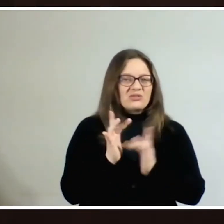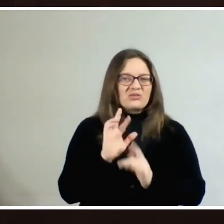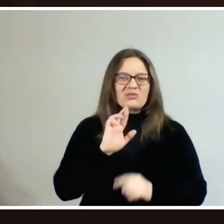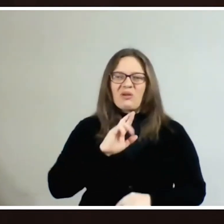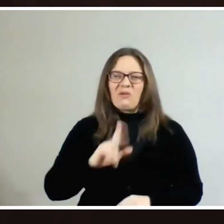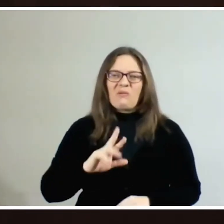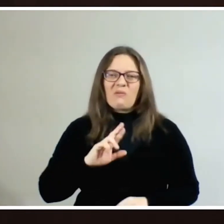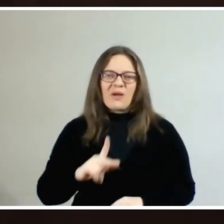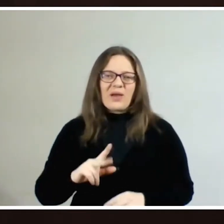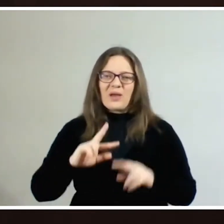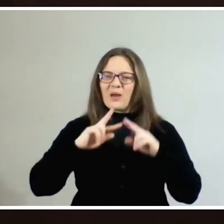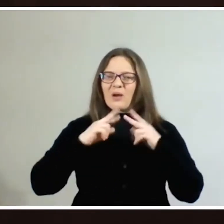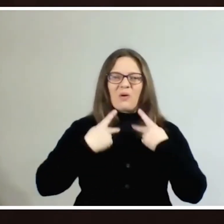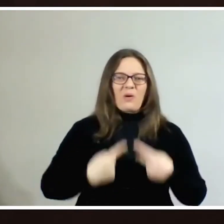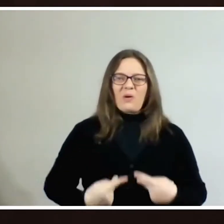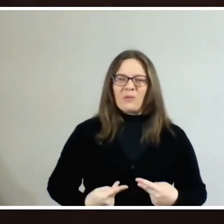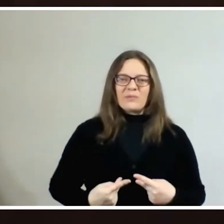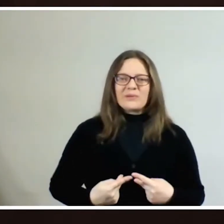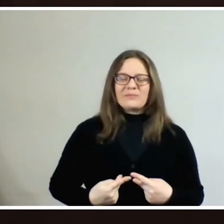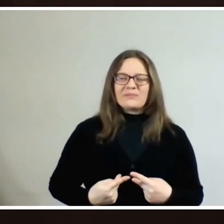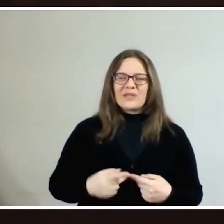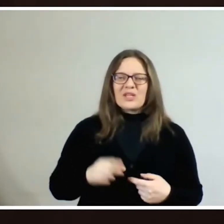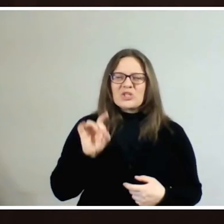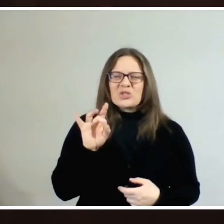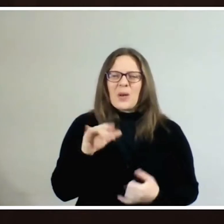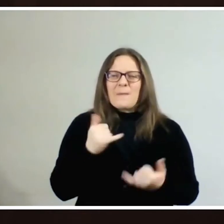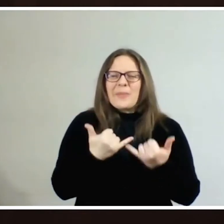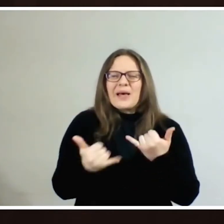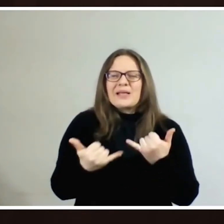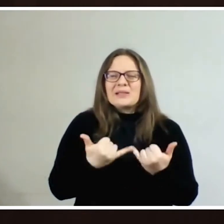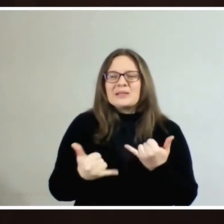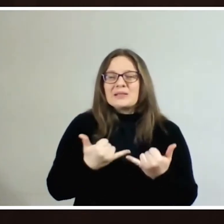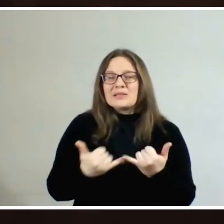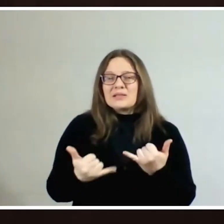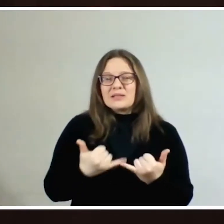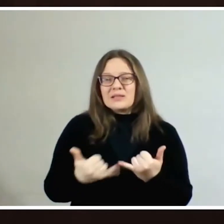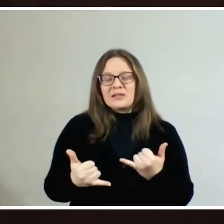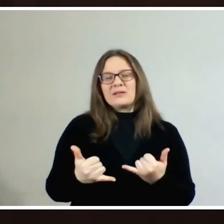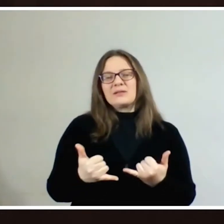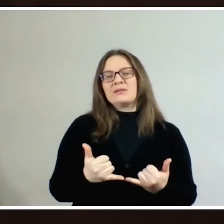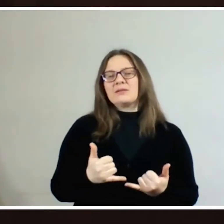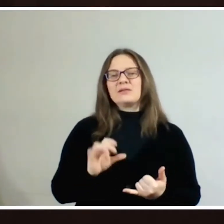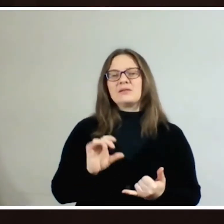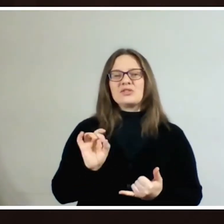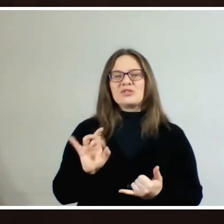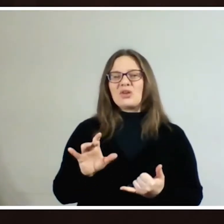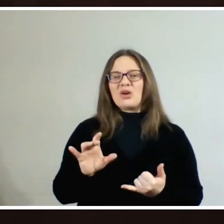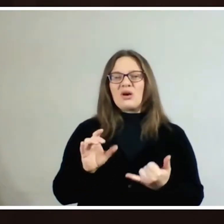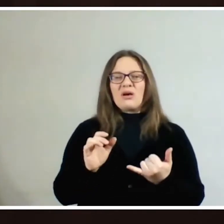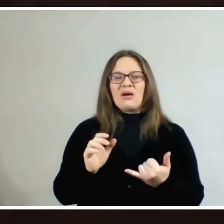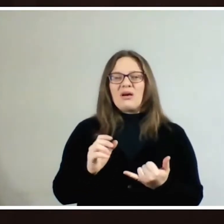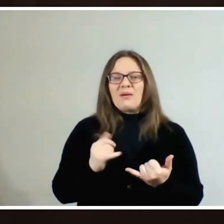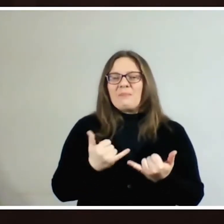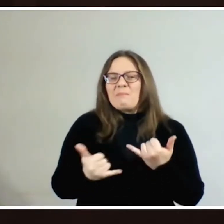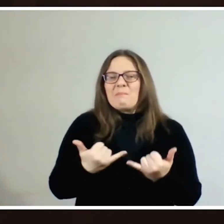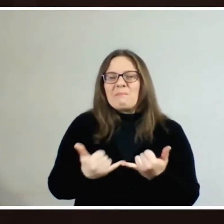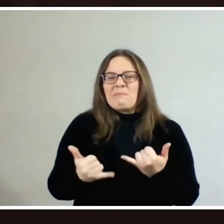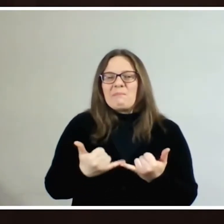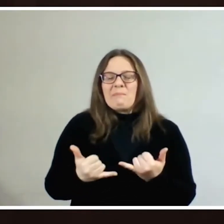parecia ser um homem. Vocês entenderam? Parecia ser um homem. Para eles, ele era meramente um